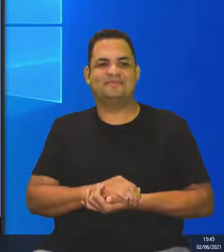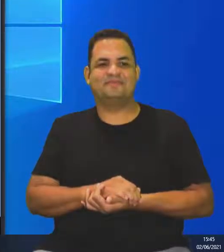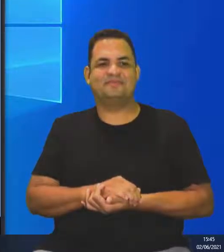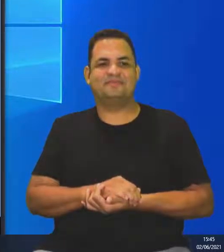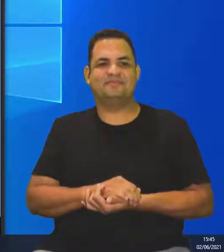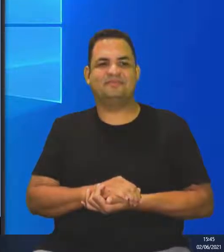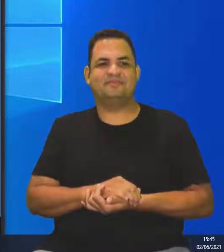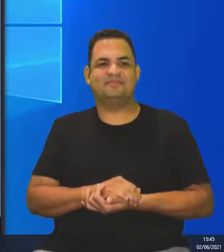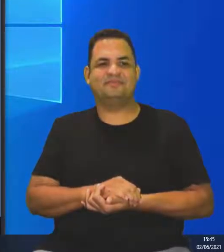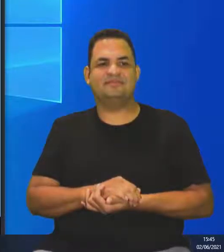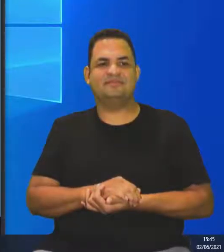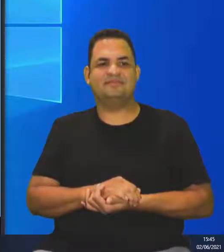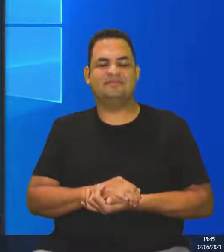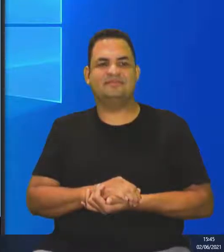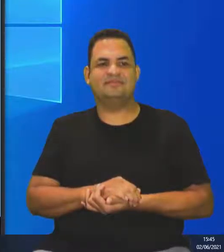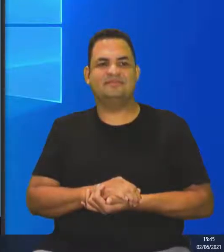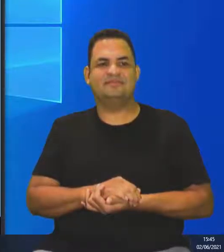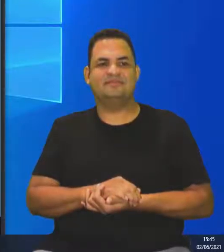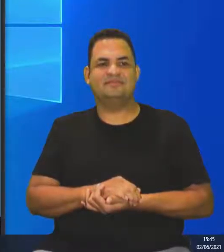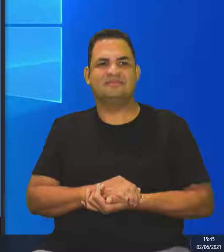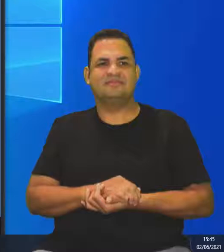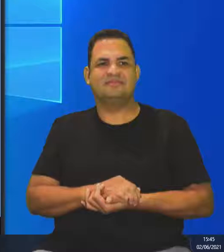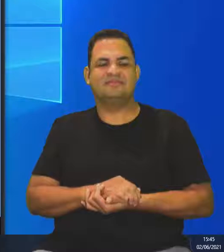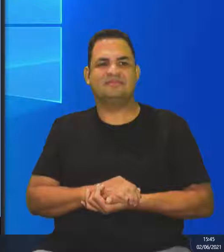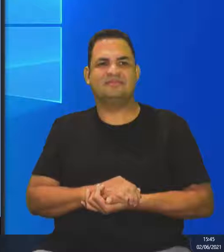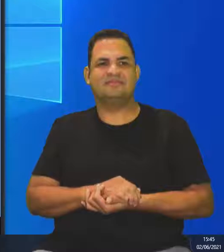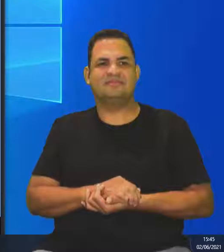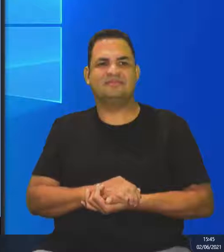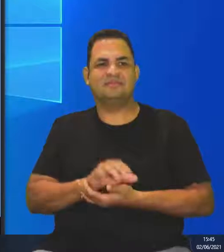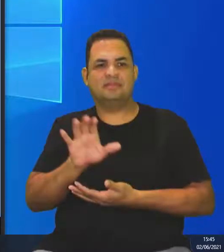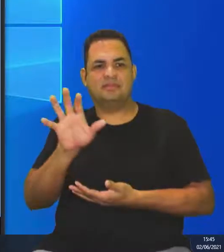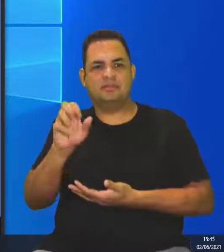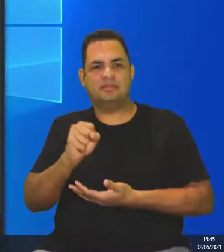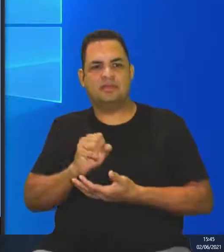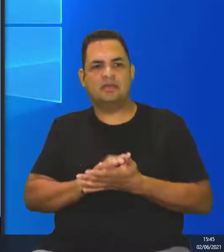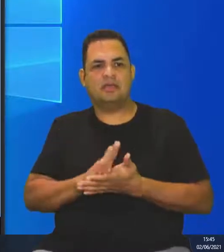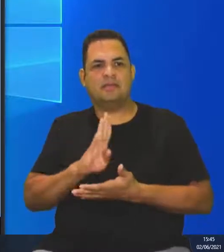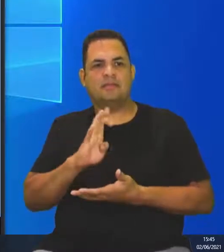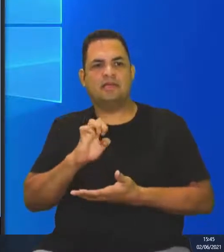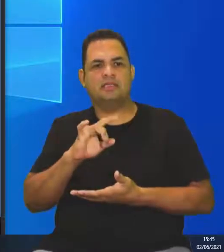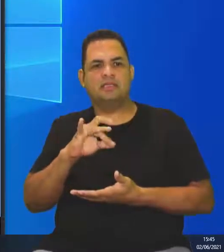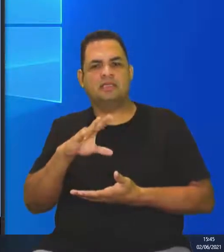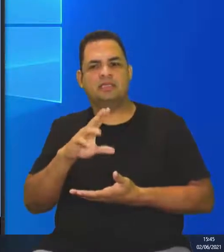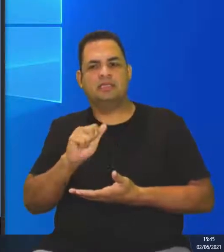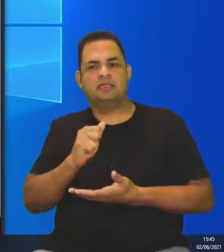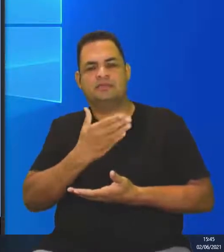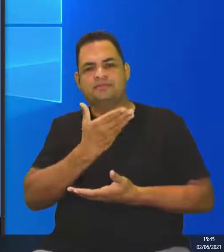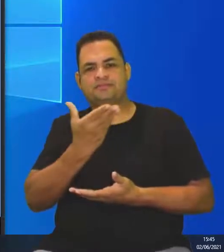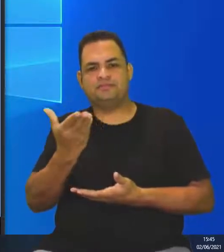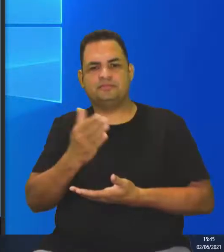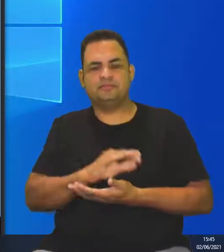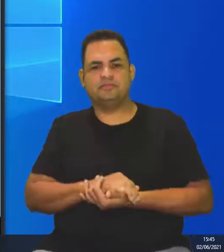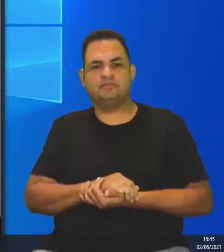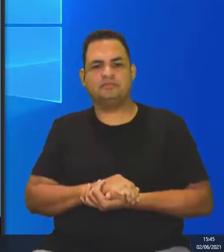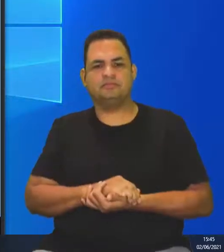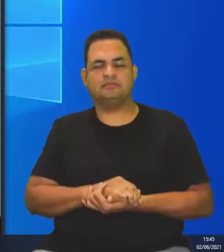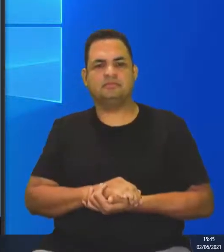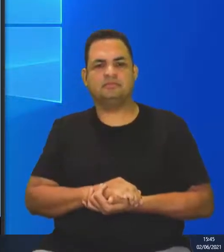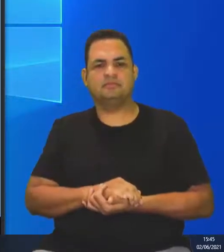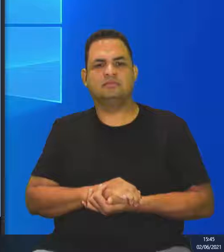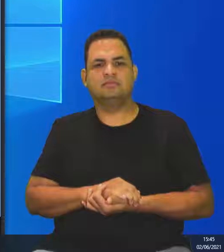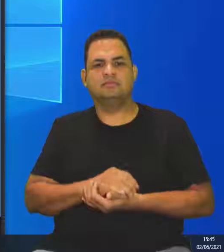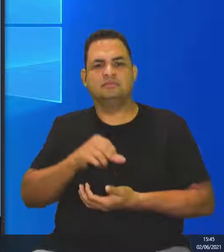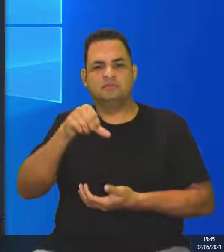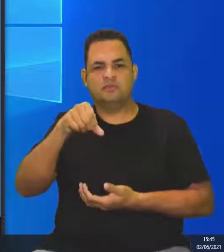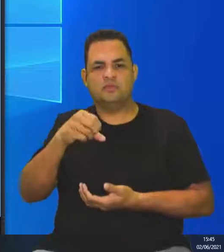voltar aqui, pronto, sumiu o cachorro. Vamos aqui, pessoal, olha só, vou pegar uma bateria. Ó, aqui tá mostrando que é